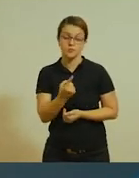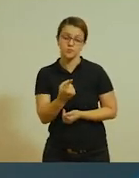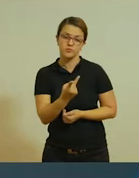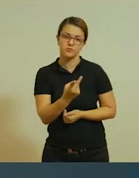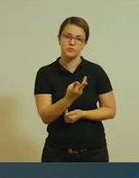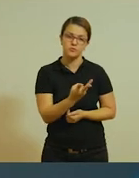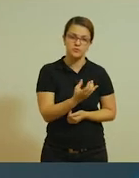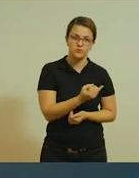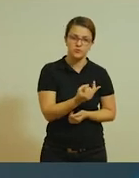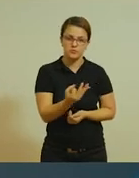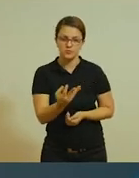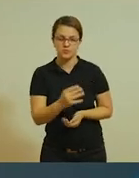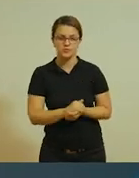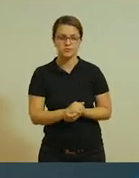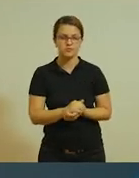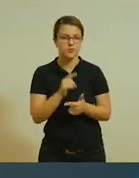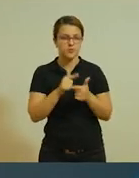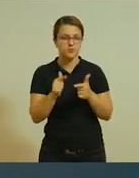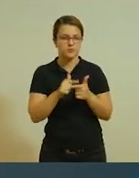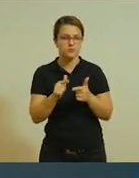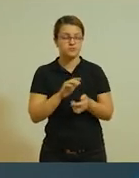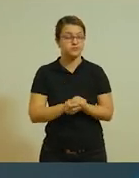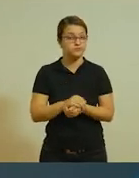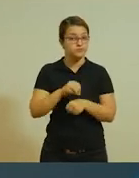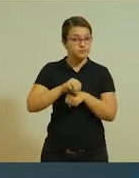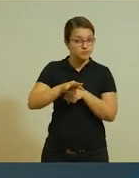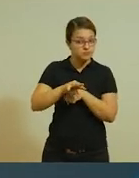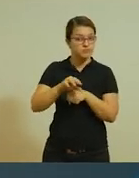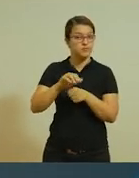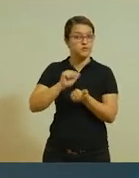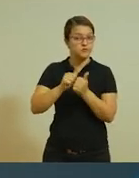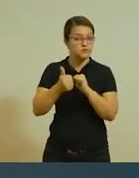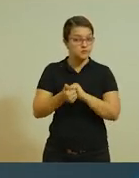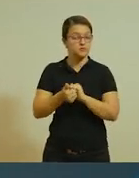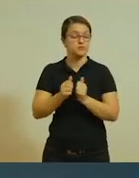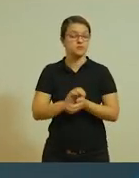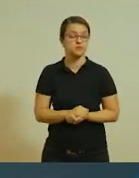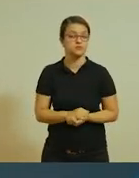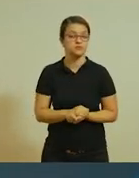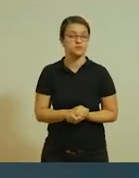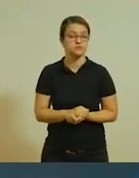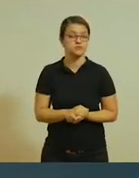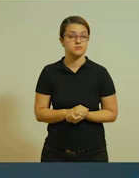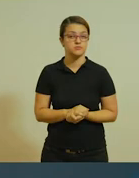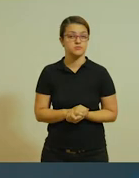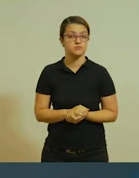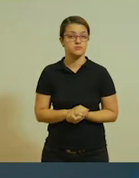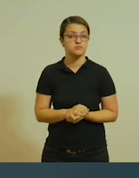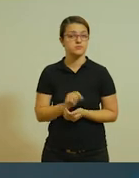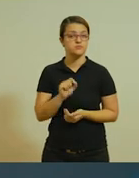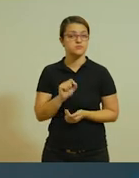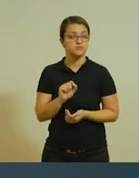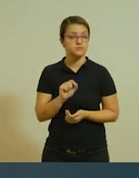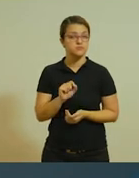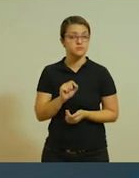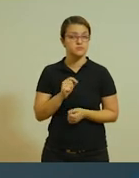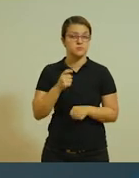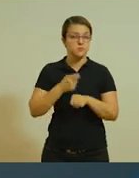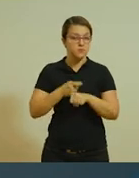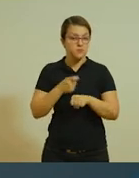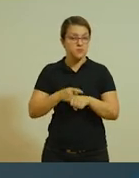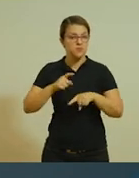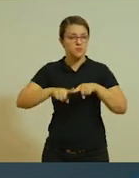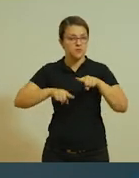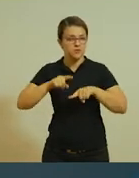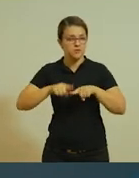e situações-problema. Qual é a nossa sugestão de adaptação? A nossa sugestão é que você trabalhe com material concreto.